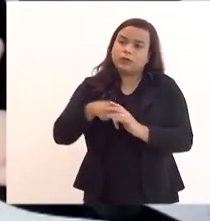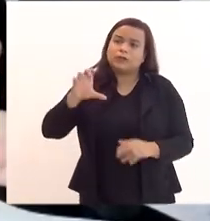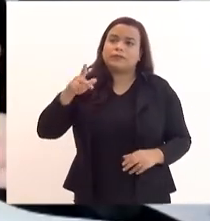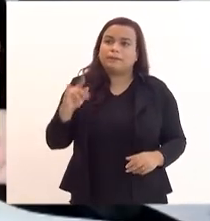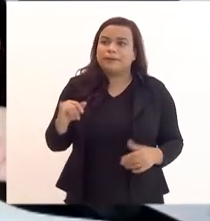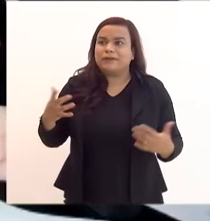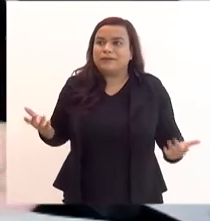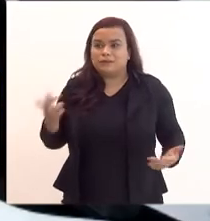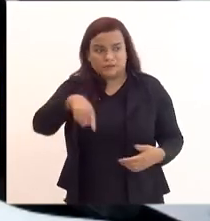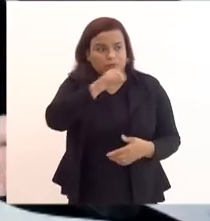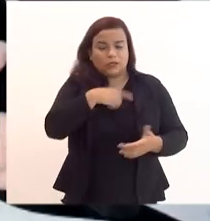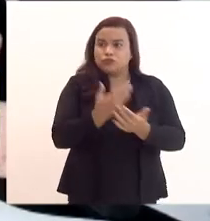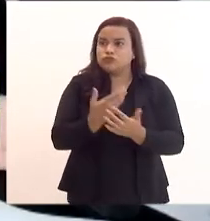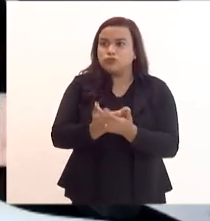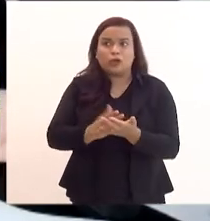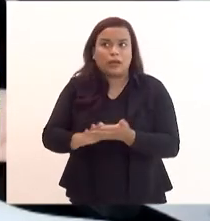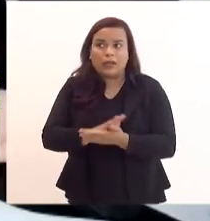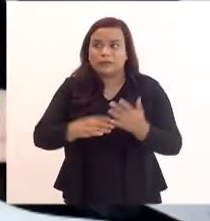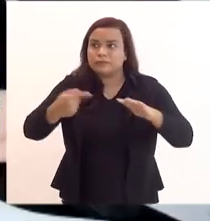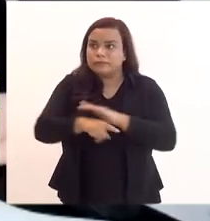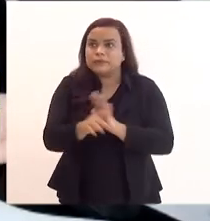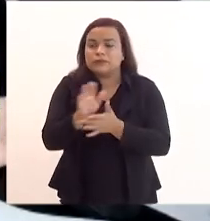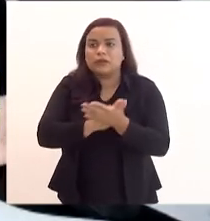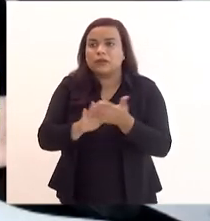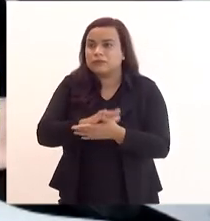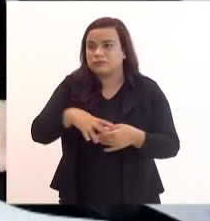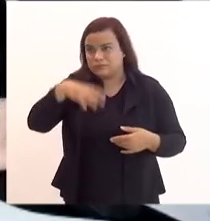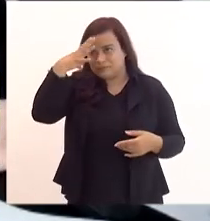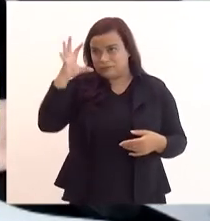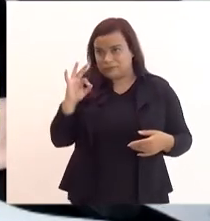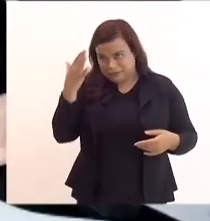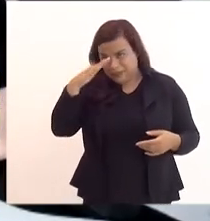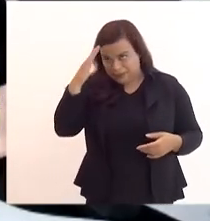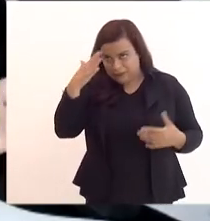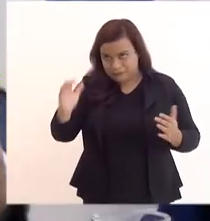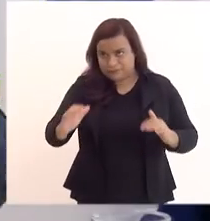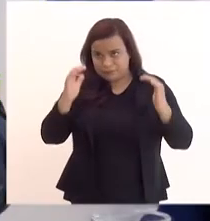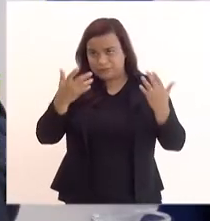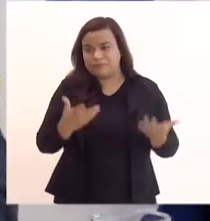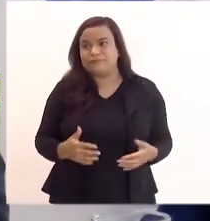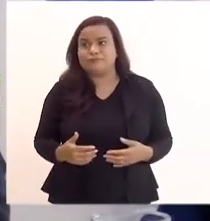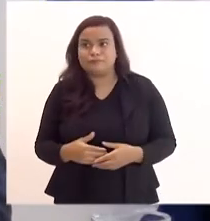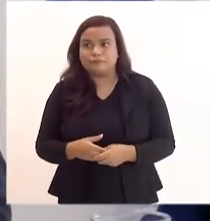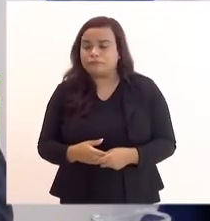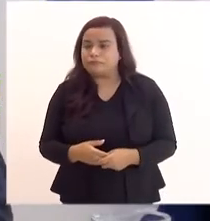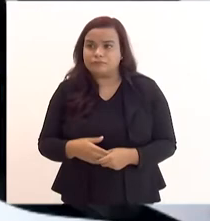ninguém estudou, ninguém se aprofundou? Vossa Excelência está entendendo? Eu acho que